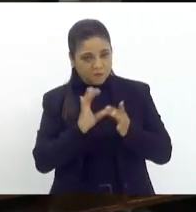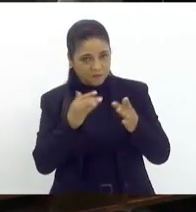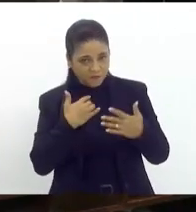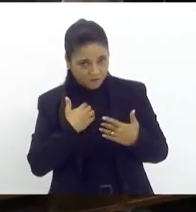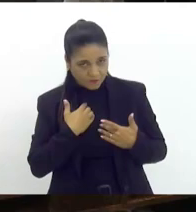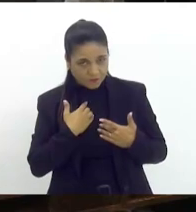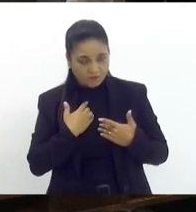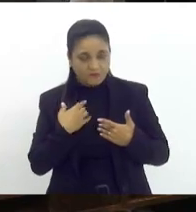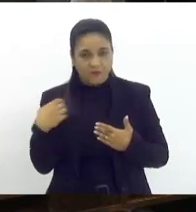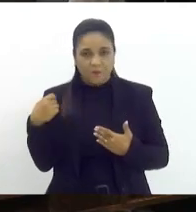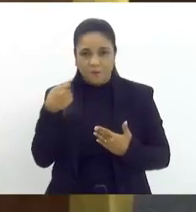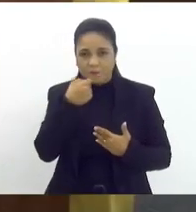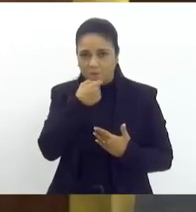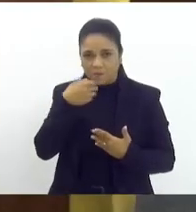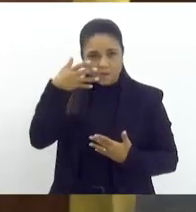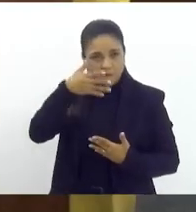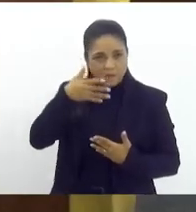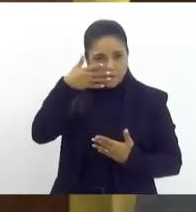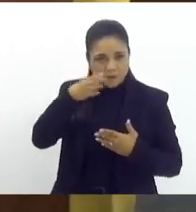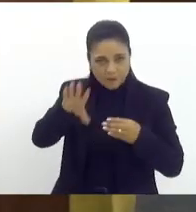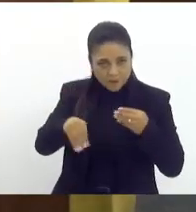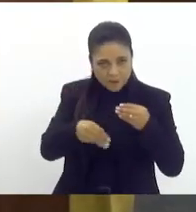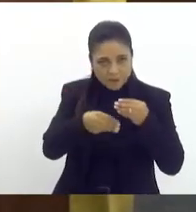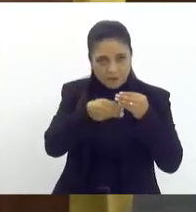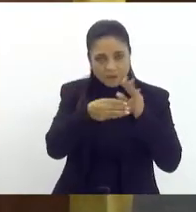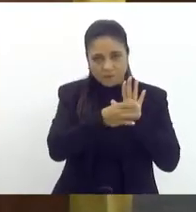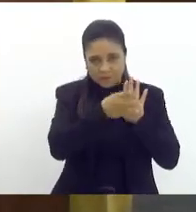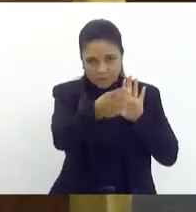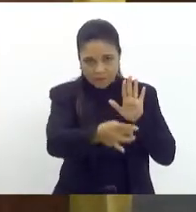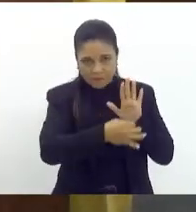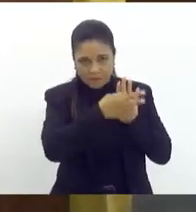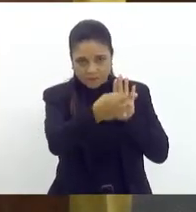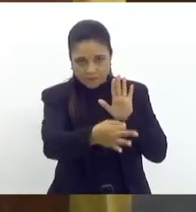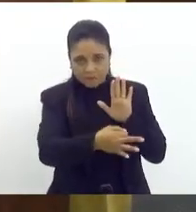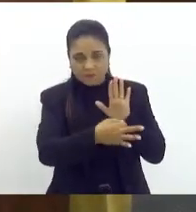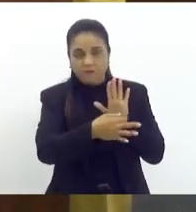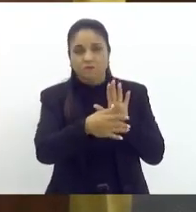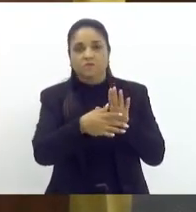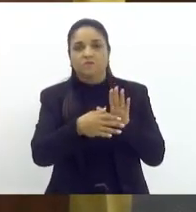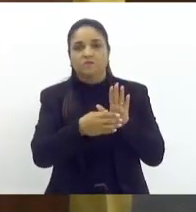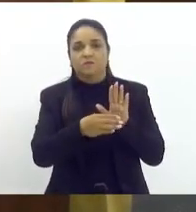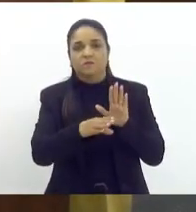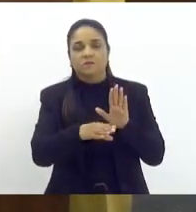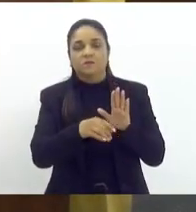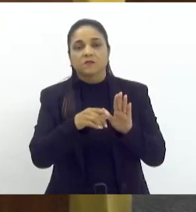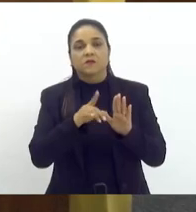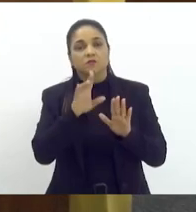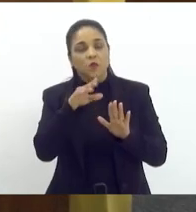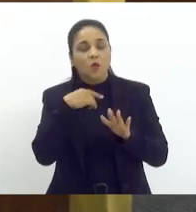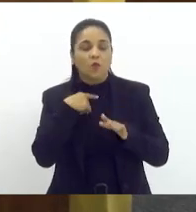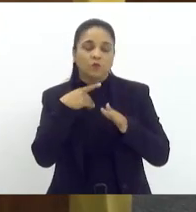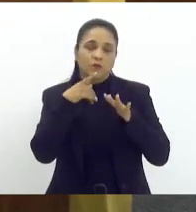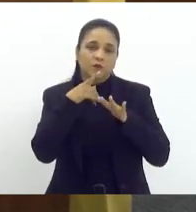aqui sobre o parecer não tô divergindo só um comentário